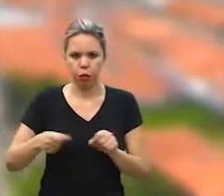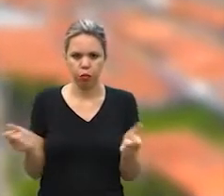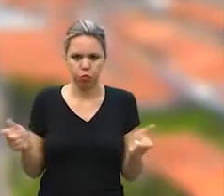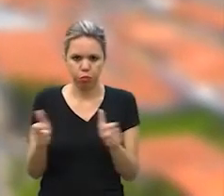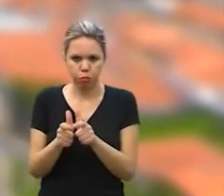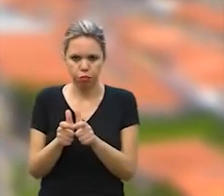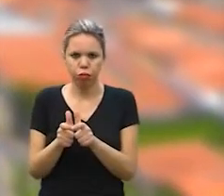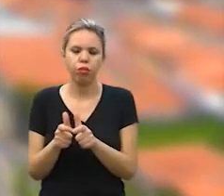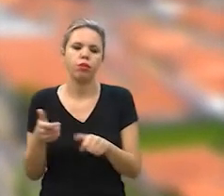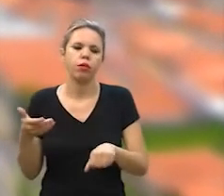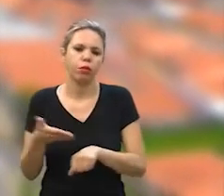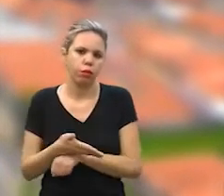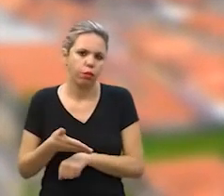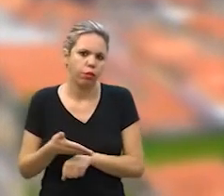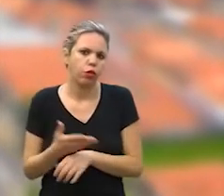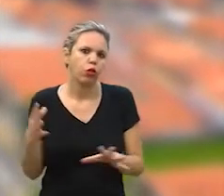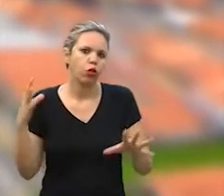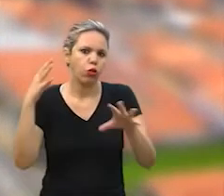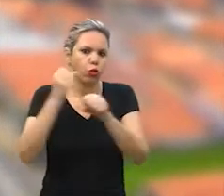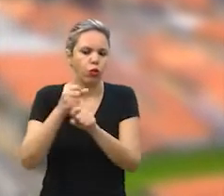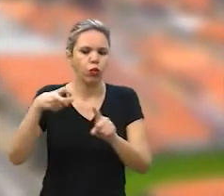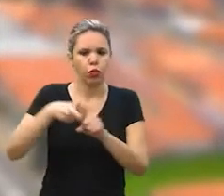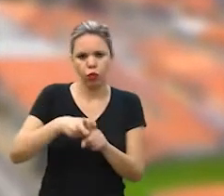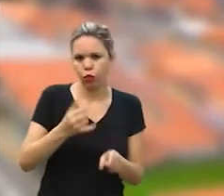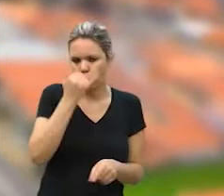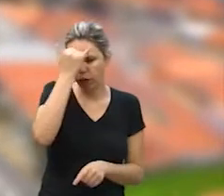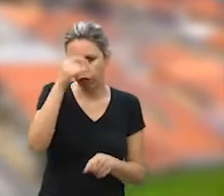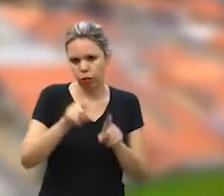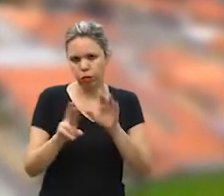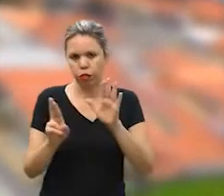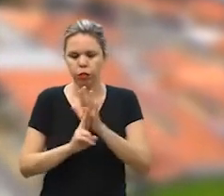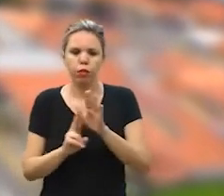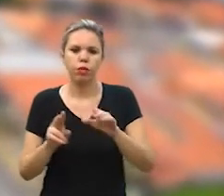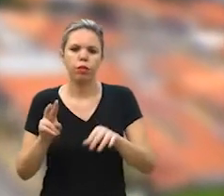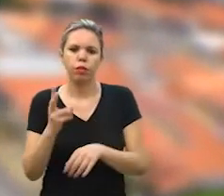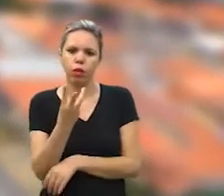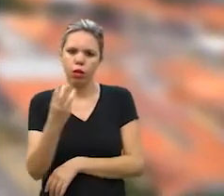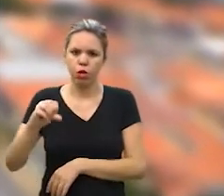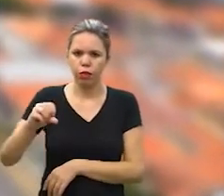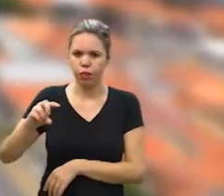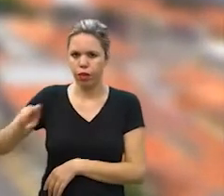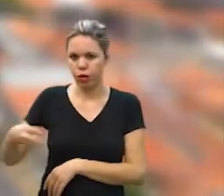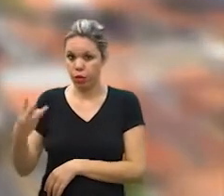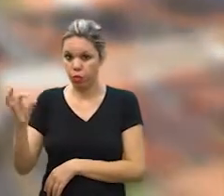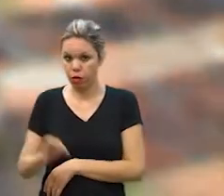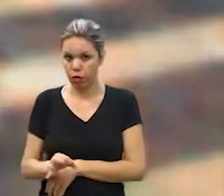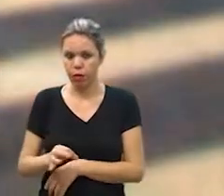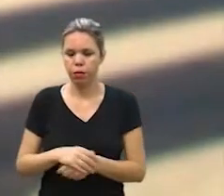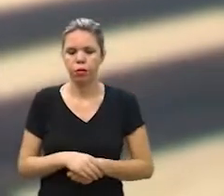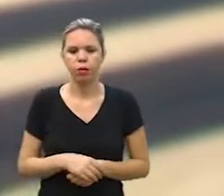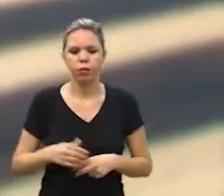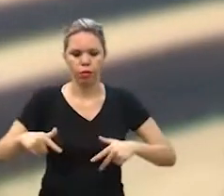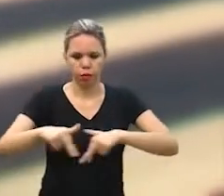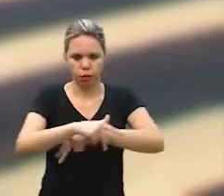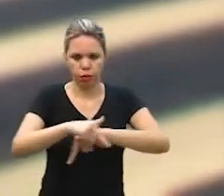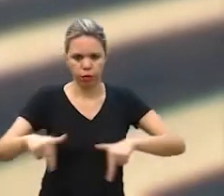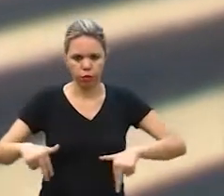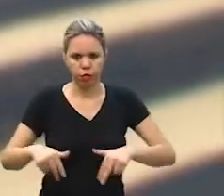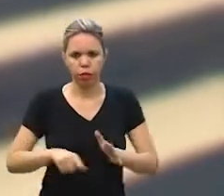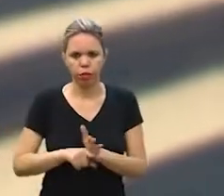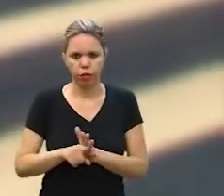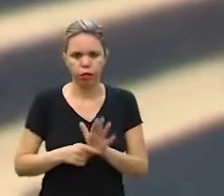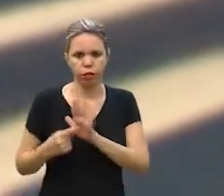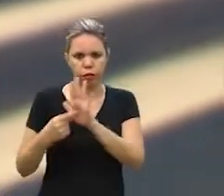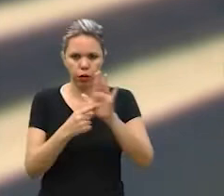motocicleta é o segmento que teve maior participação no total das vítimas fatais, representando 39,3%. Pedestres